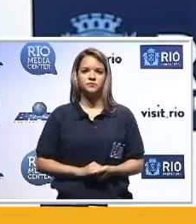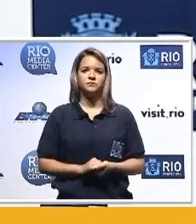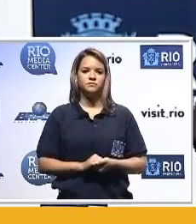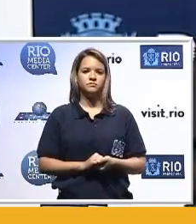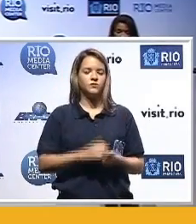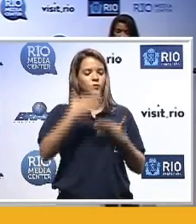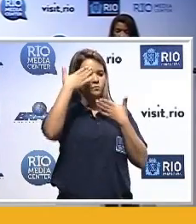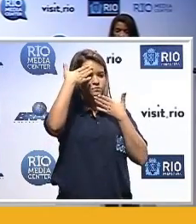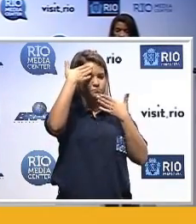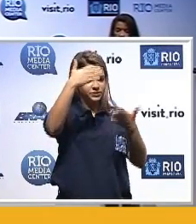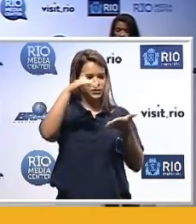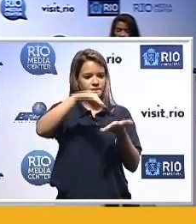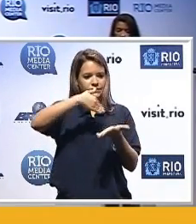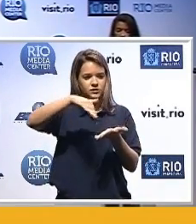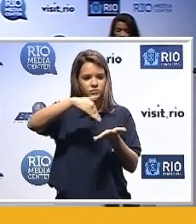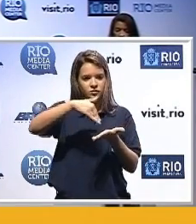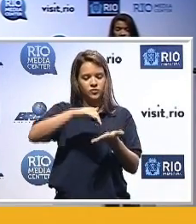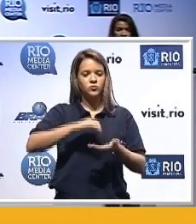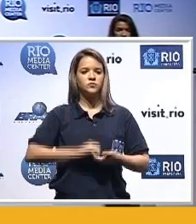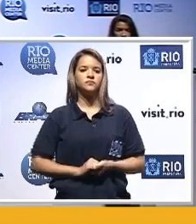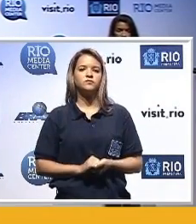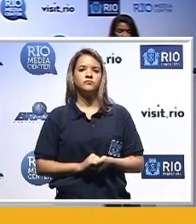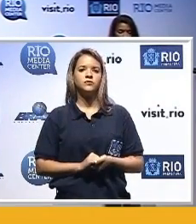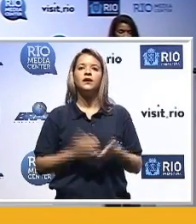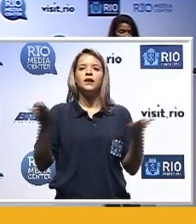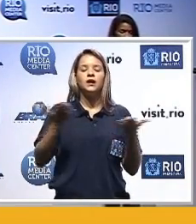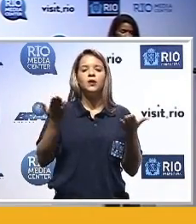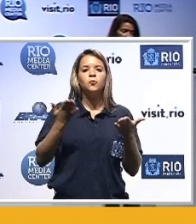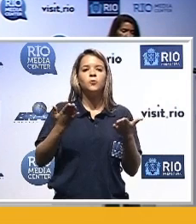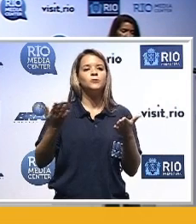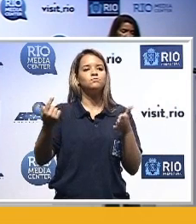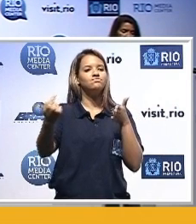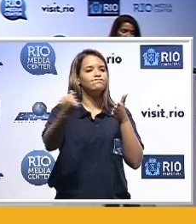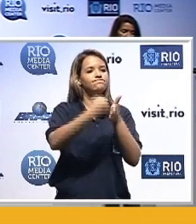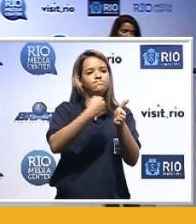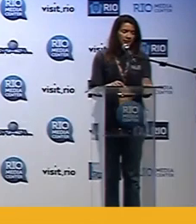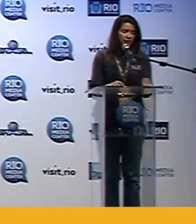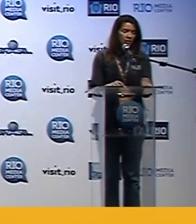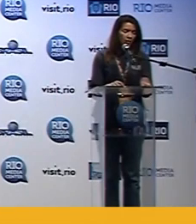obrigada, secretário. Vamos agora à sessão de perguntas.